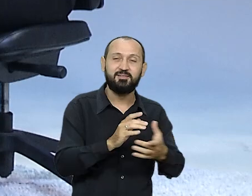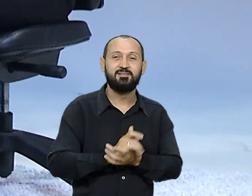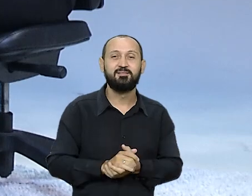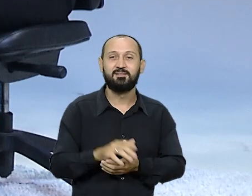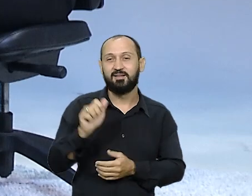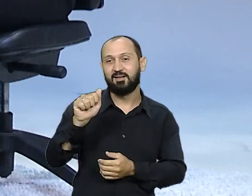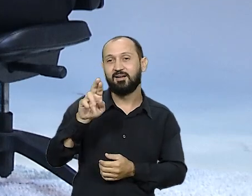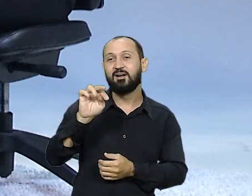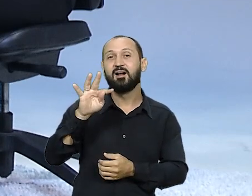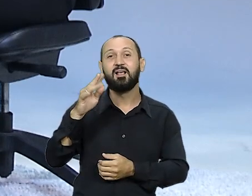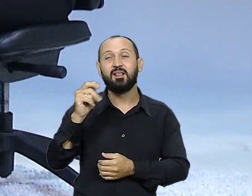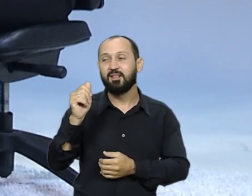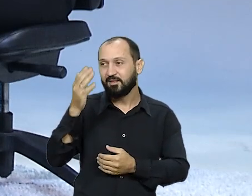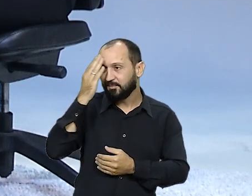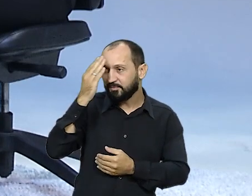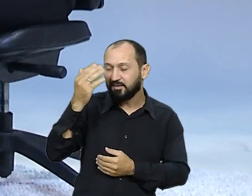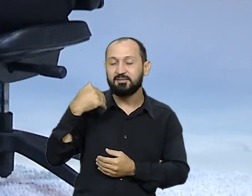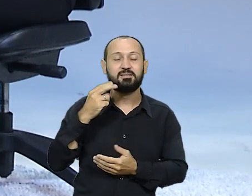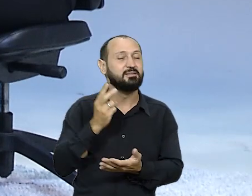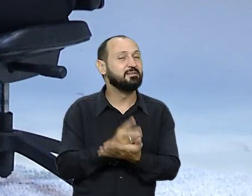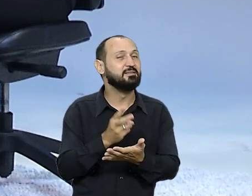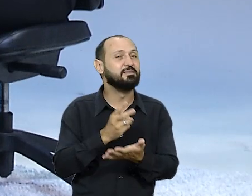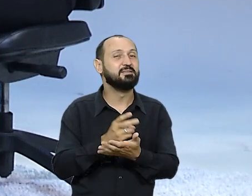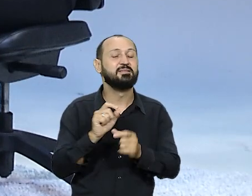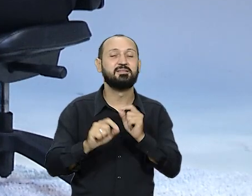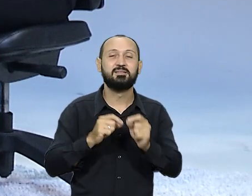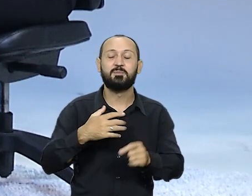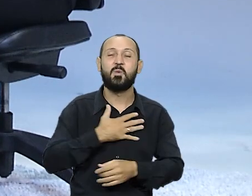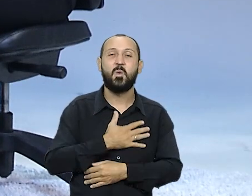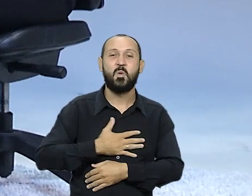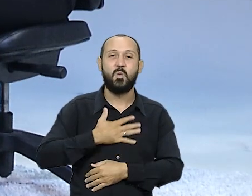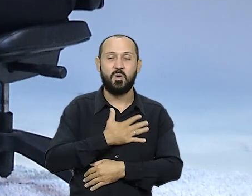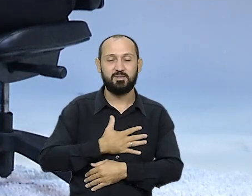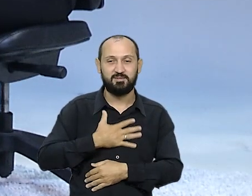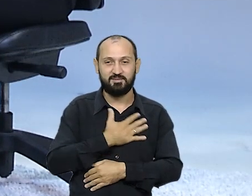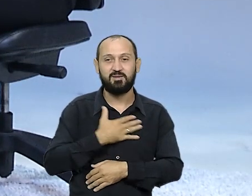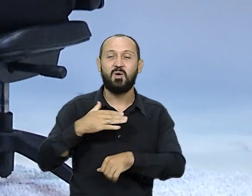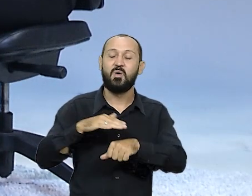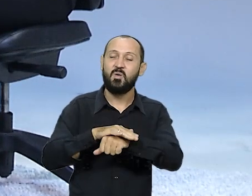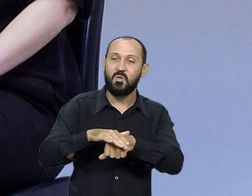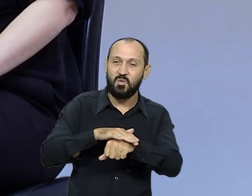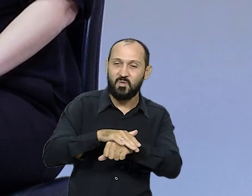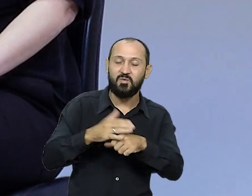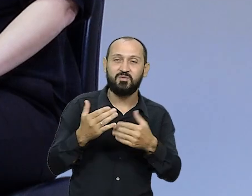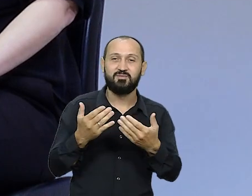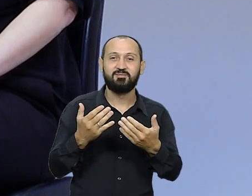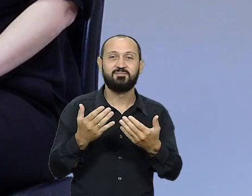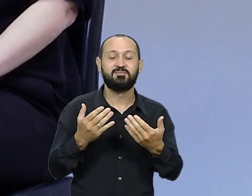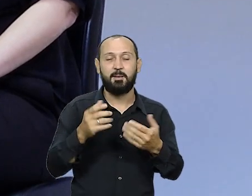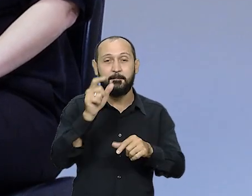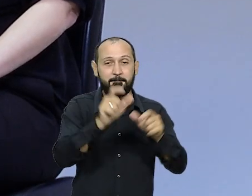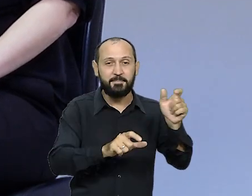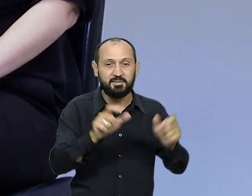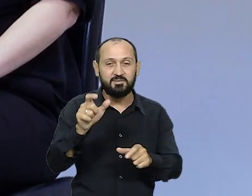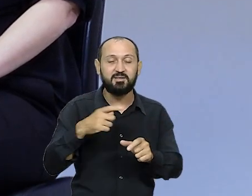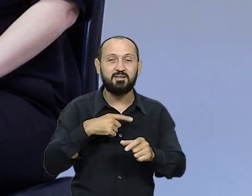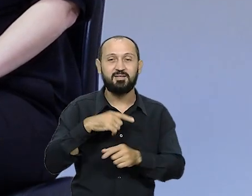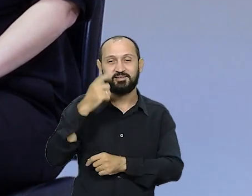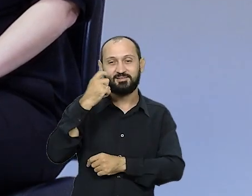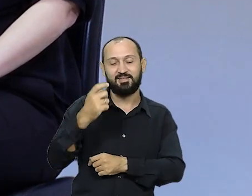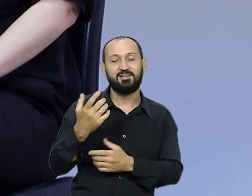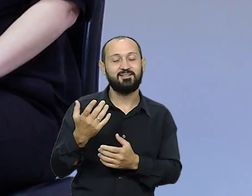você pelo convite. Areto, obrigada. É sempre uma satisfação poder conversar